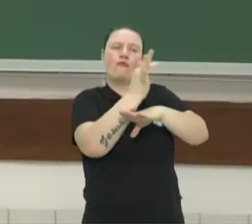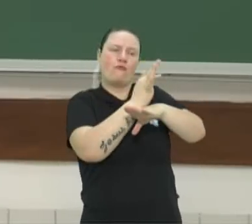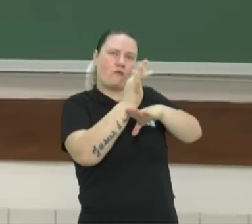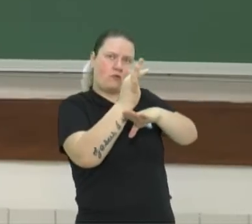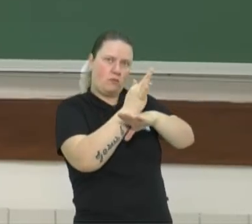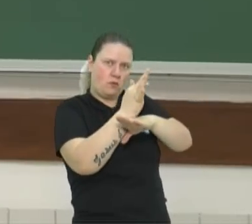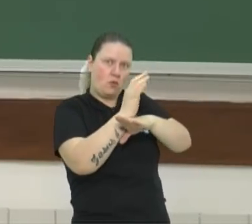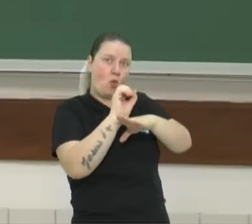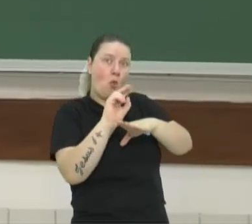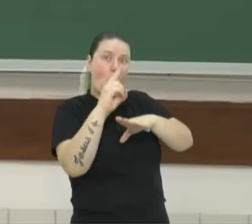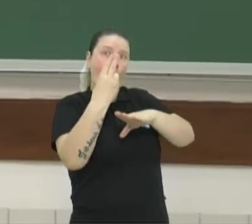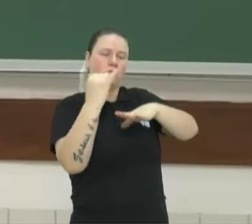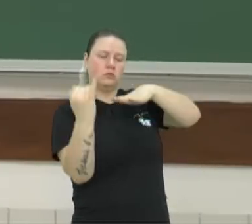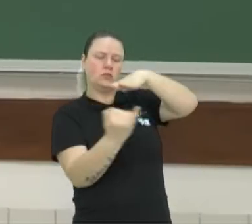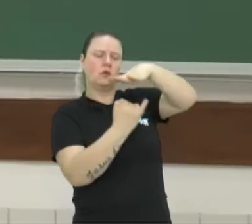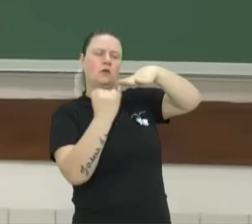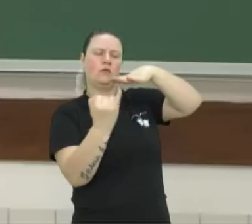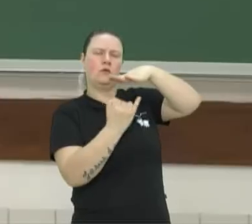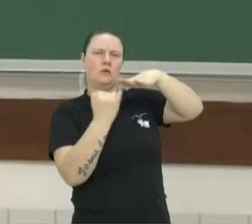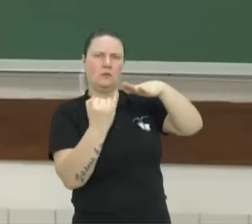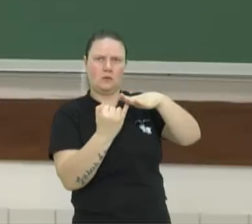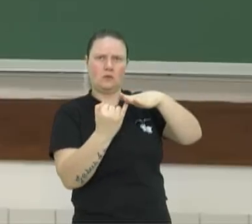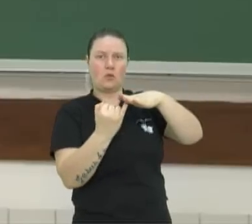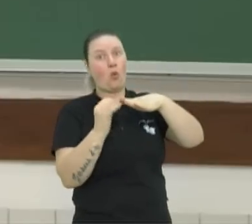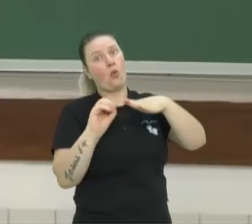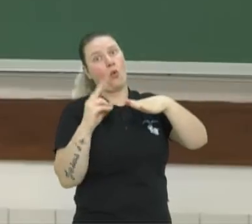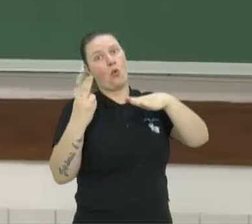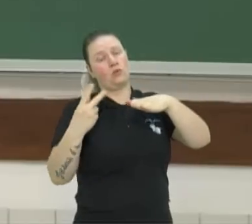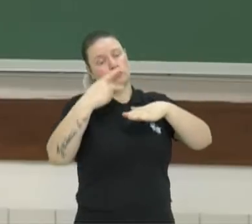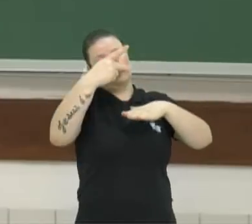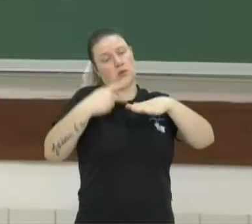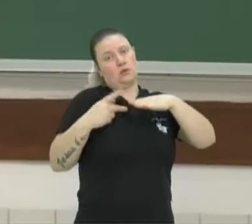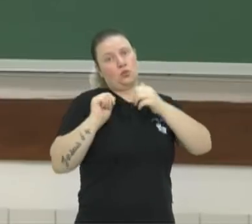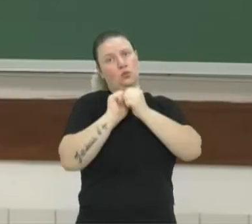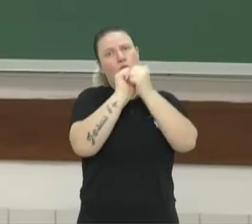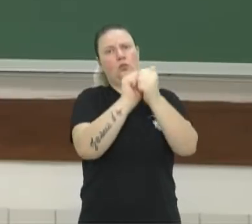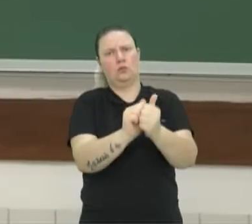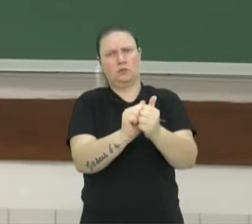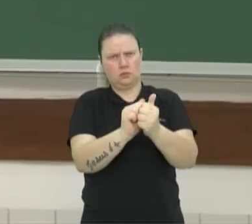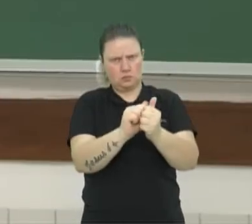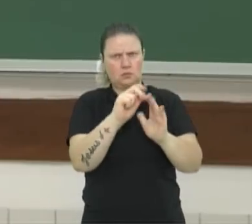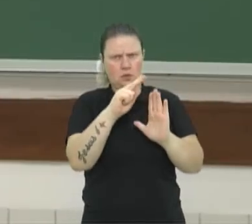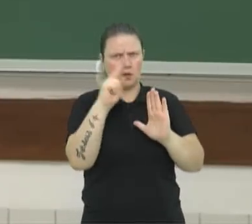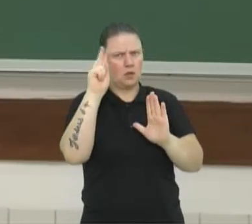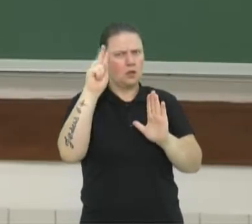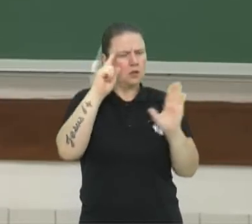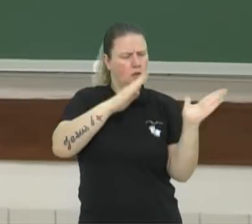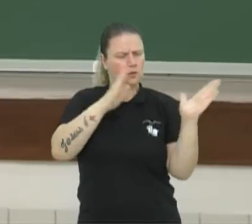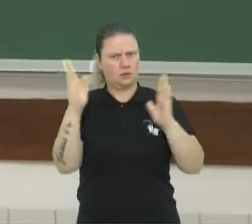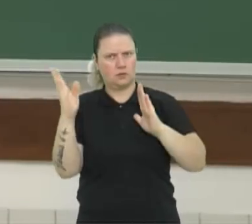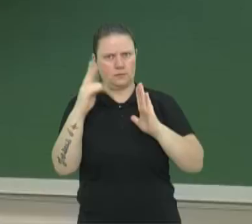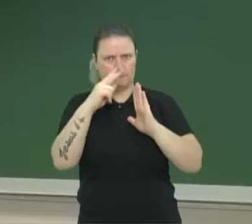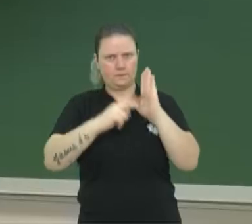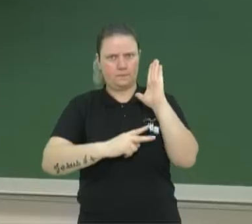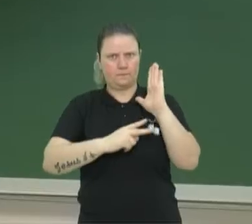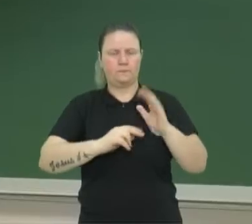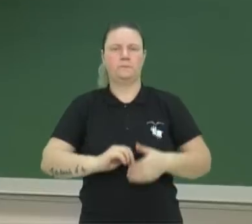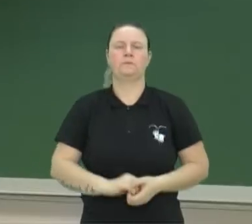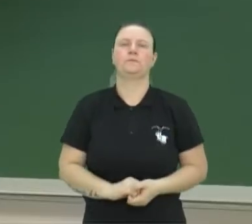formalidade ou informalidade. Será que há essa combinação neste caso lido? Vamos verificar.